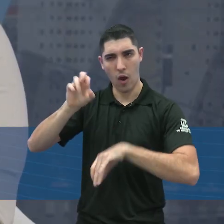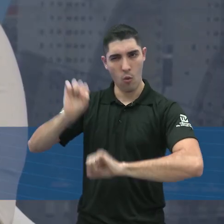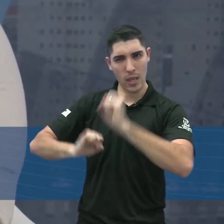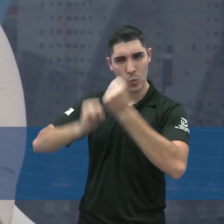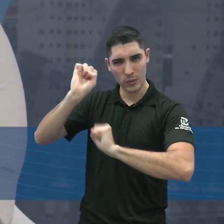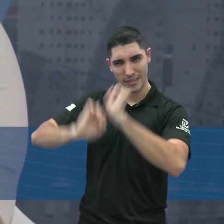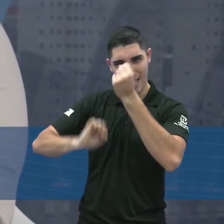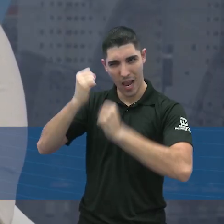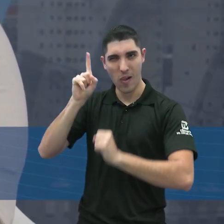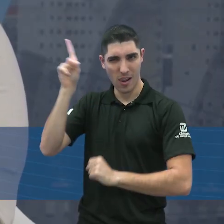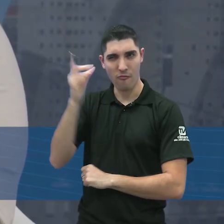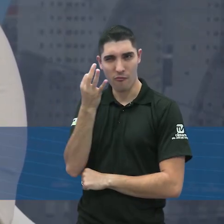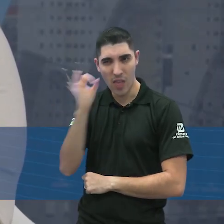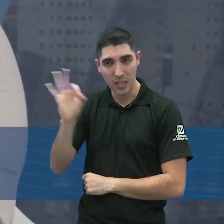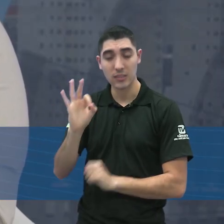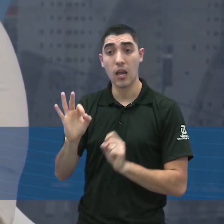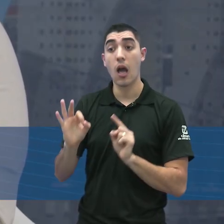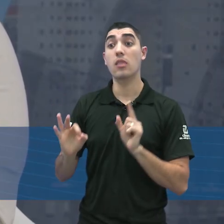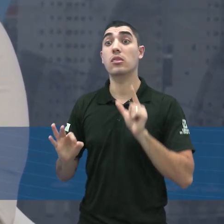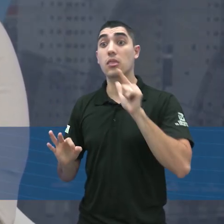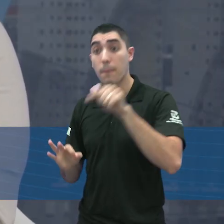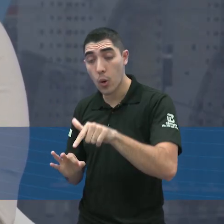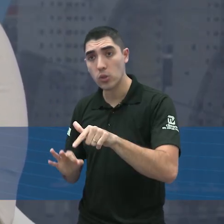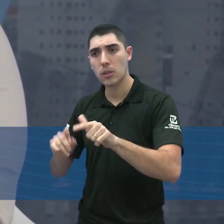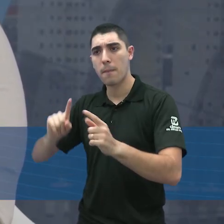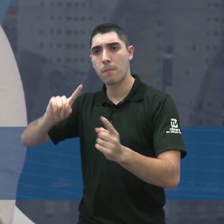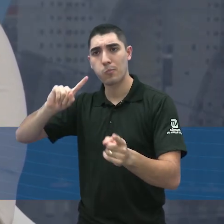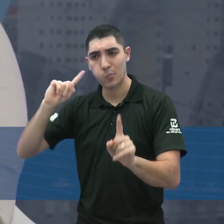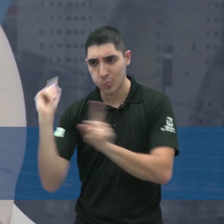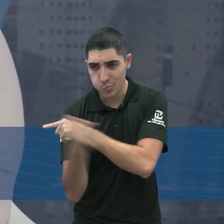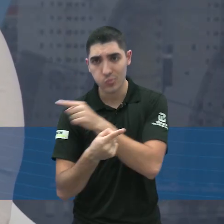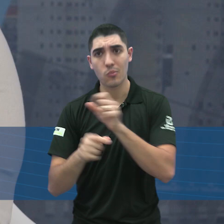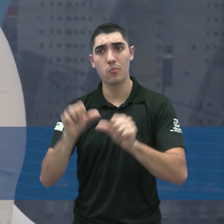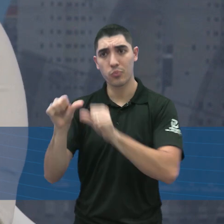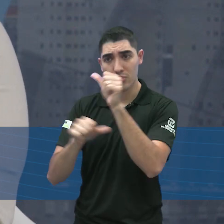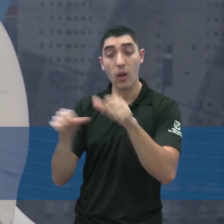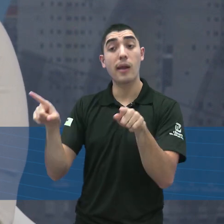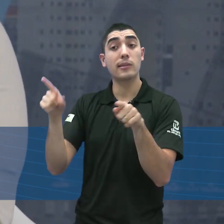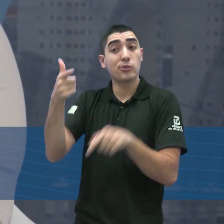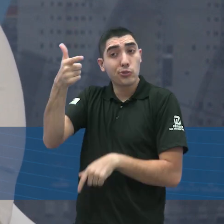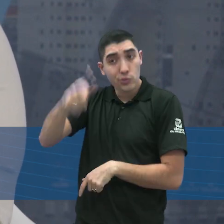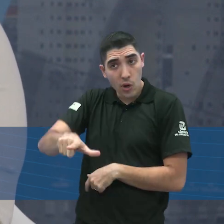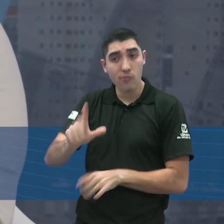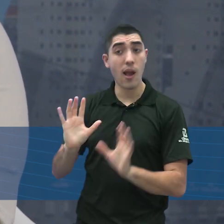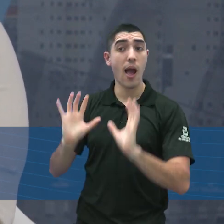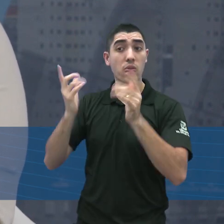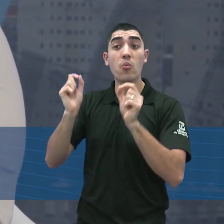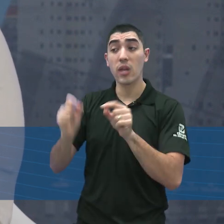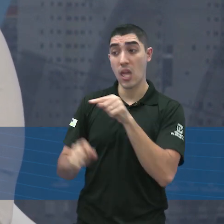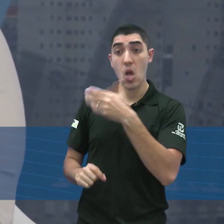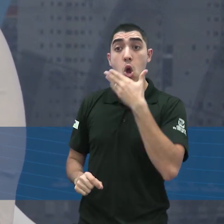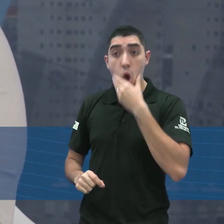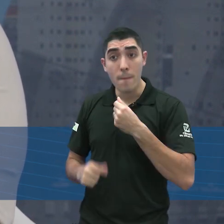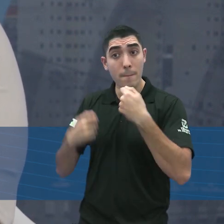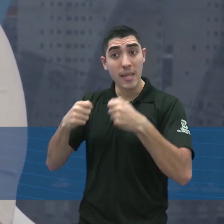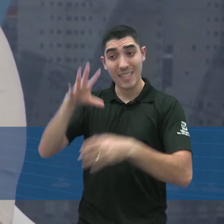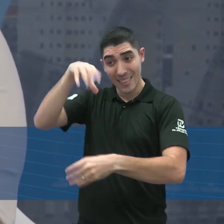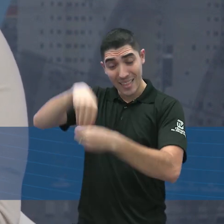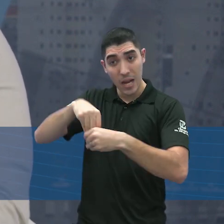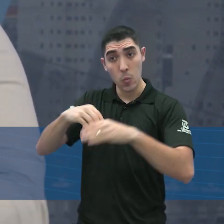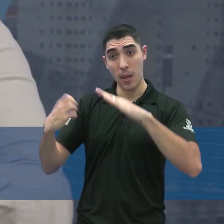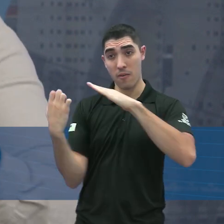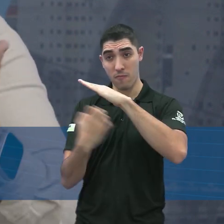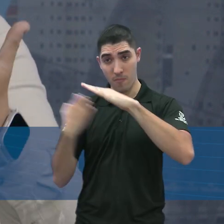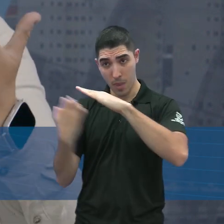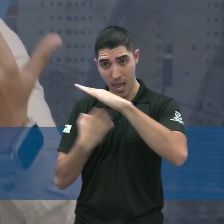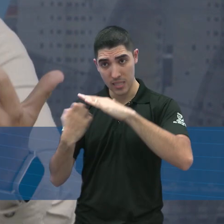foi restaurado, ele foi novamente trazido à tona dentro de um ideal de produtividade. Esse homem